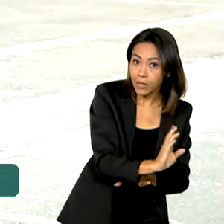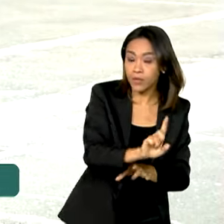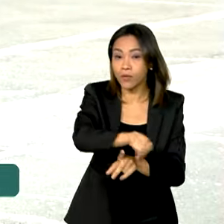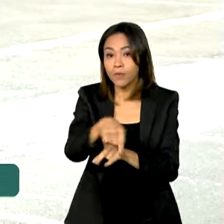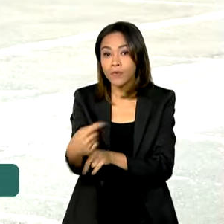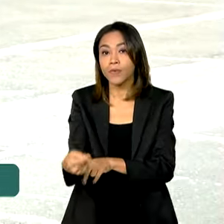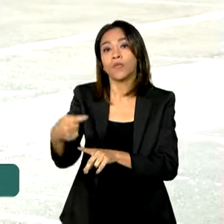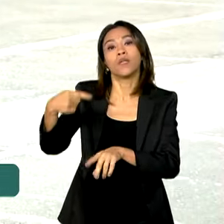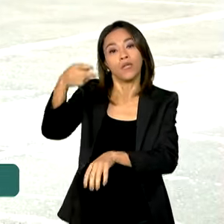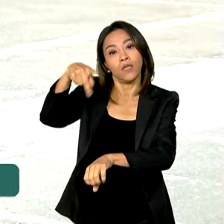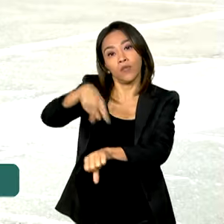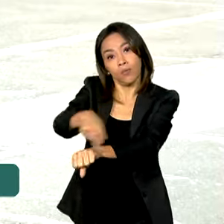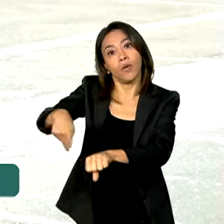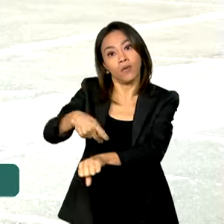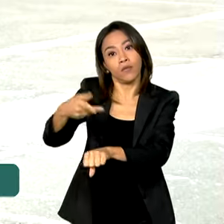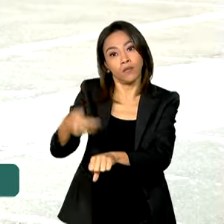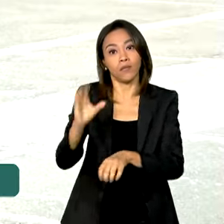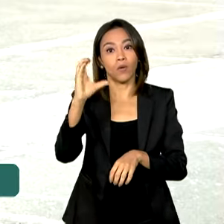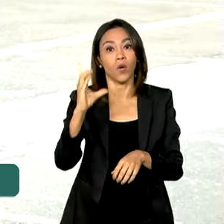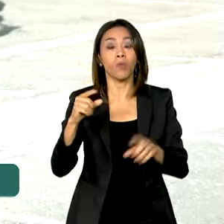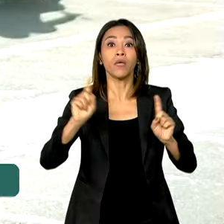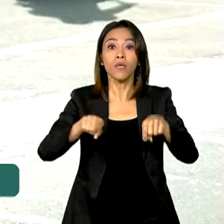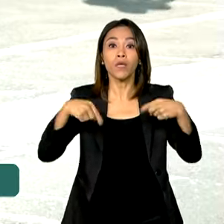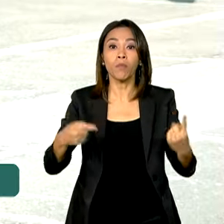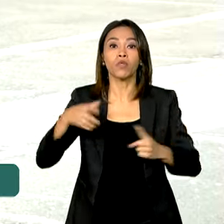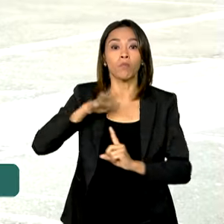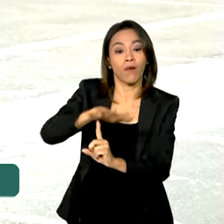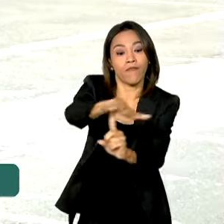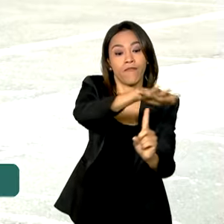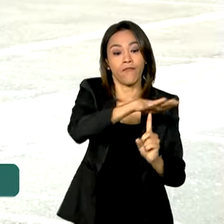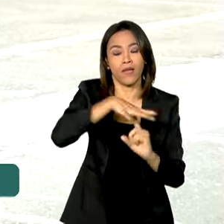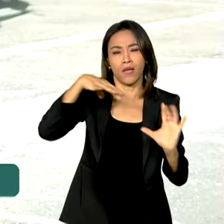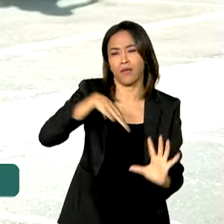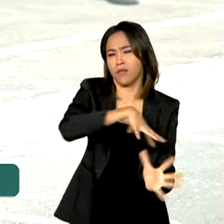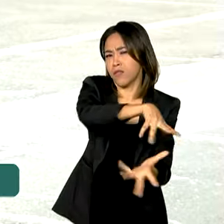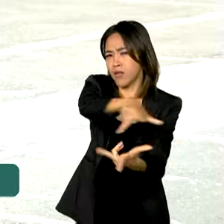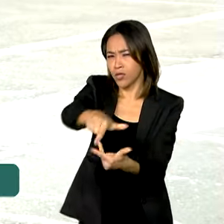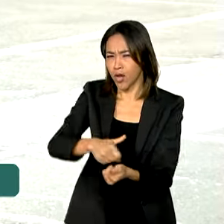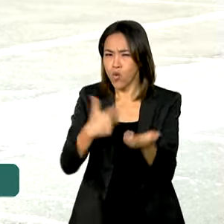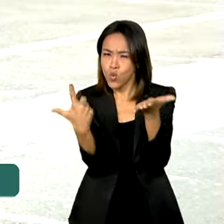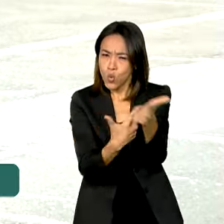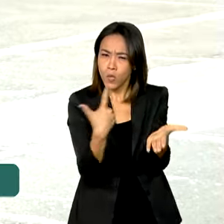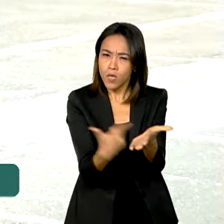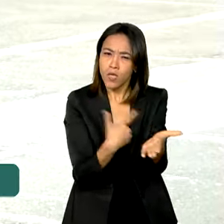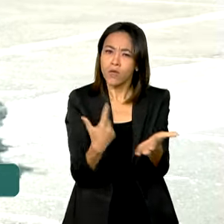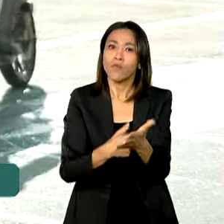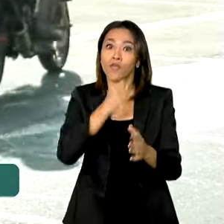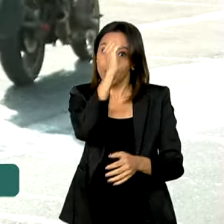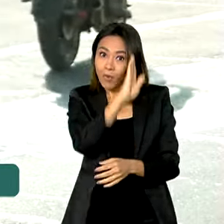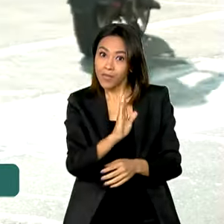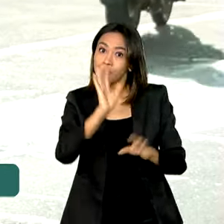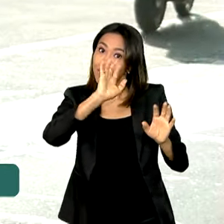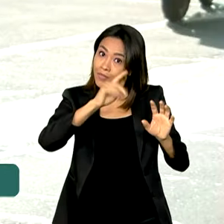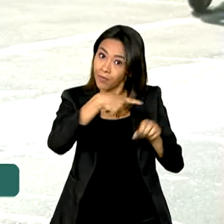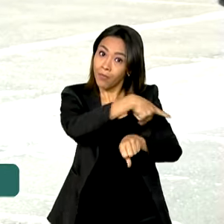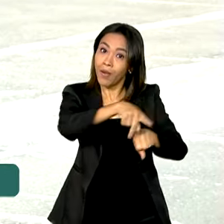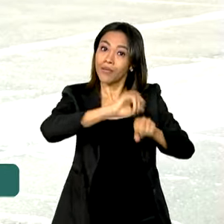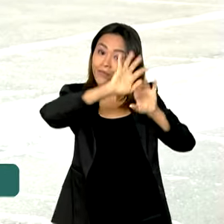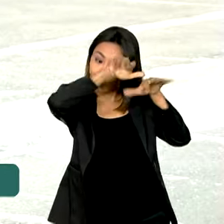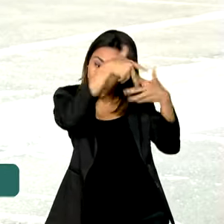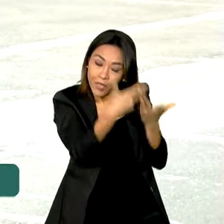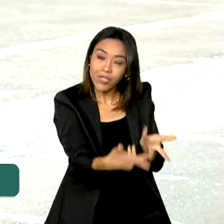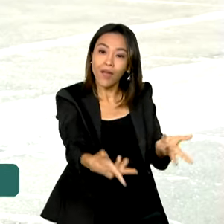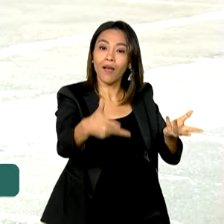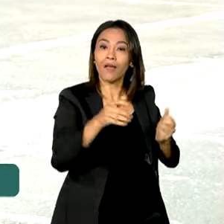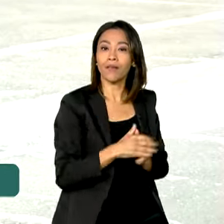e farão a abertura da Feira Internacional do Livro, em que o Brasil será o país homenageado. Principal programação